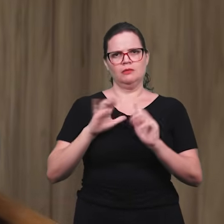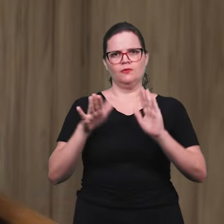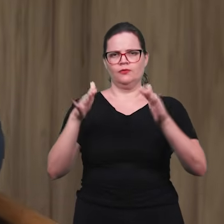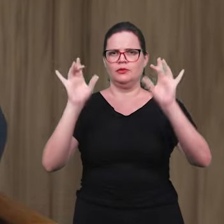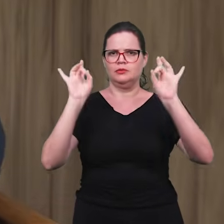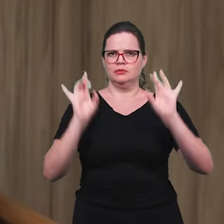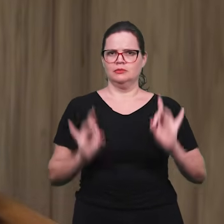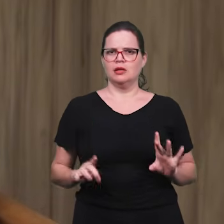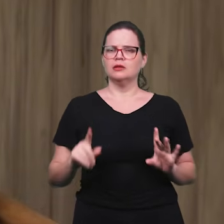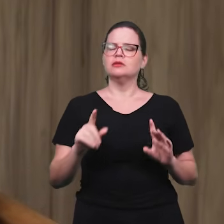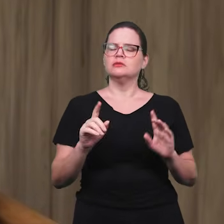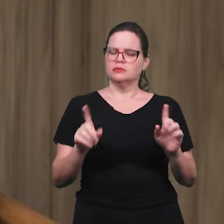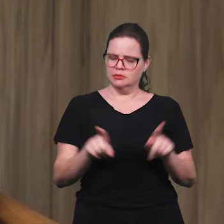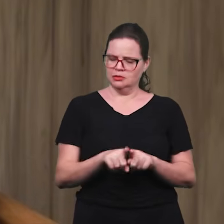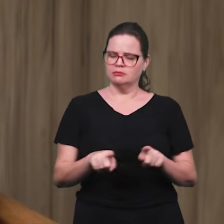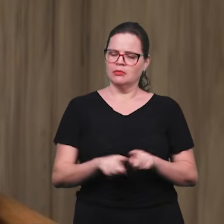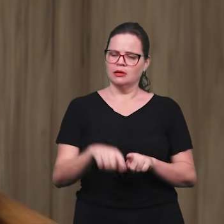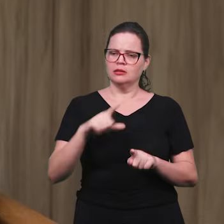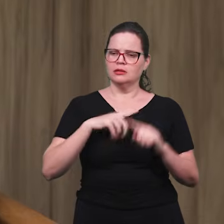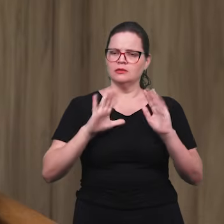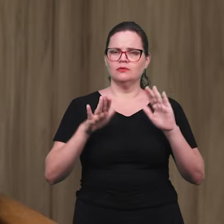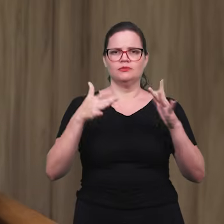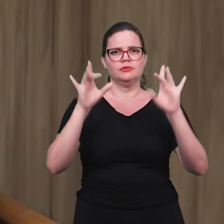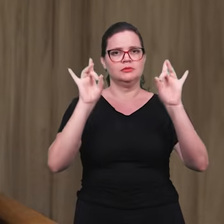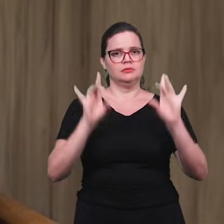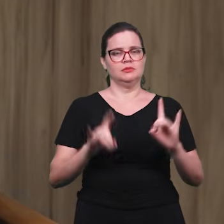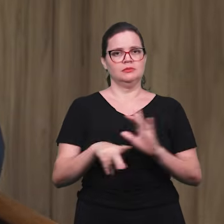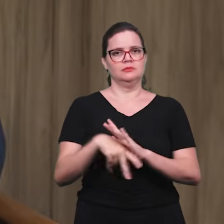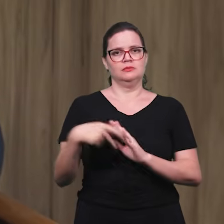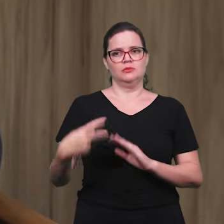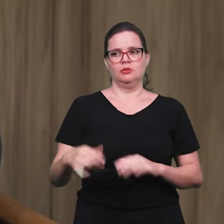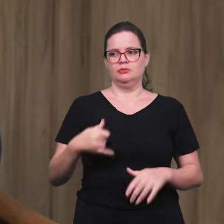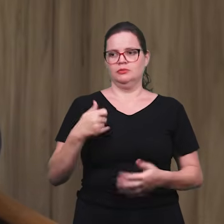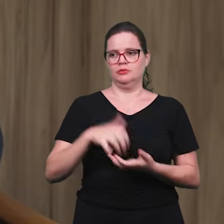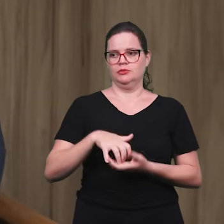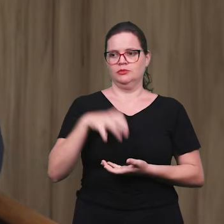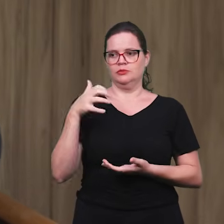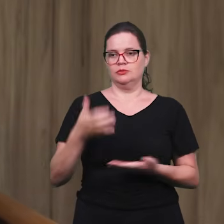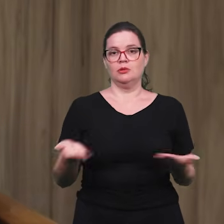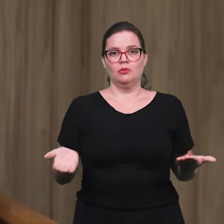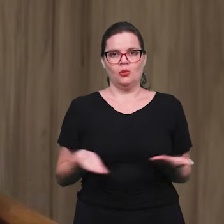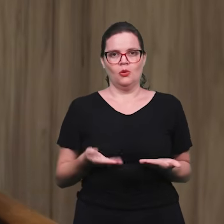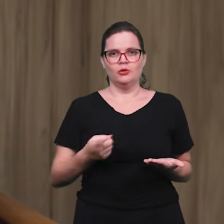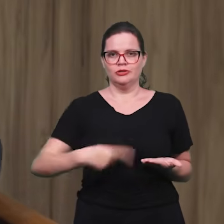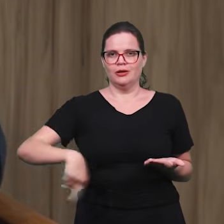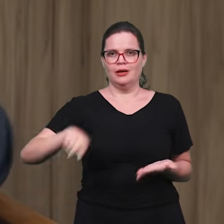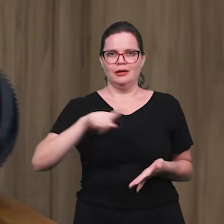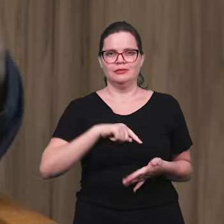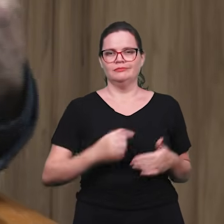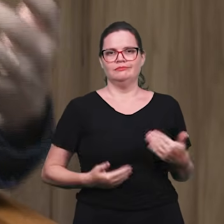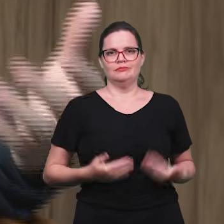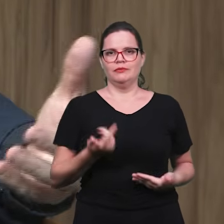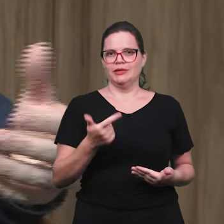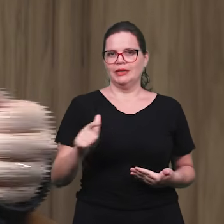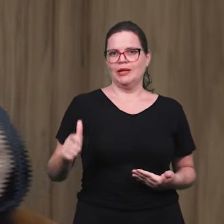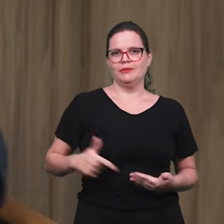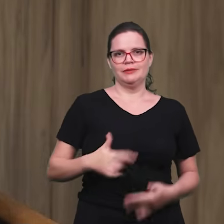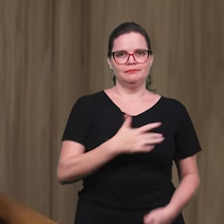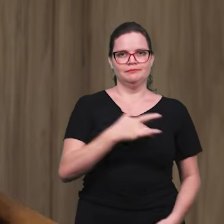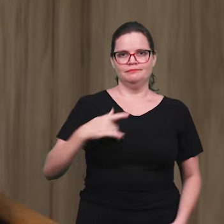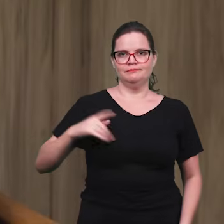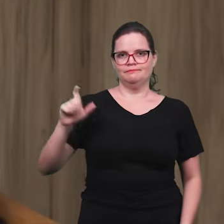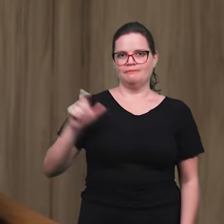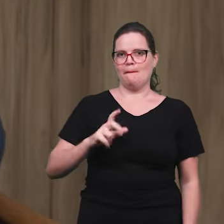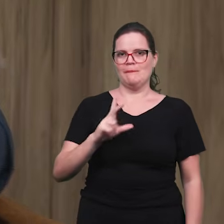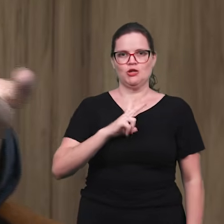especial, tem um trabalho voltado específico para o idoso. Então, os nossos irmãos que hoje não têm acesso a um plano de